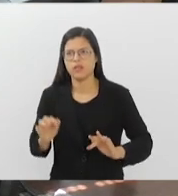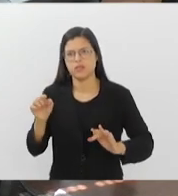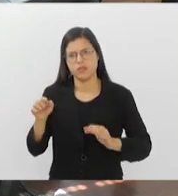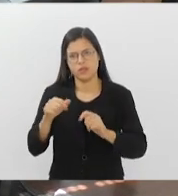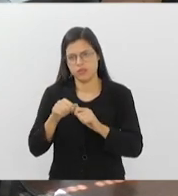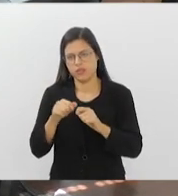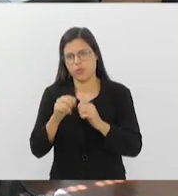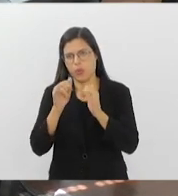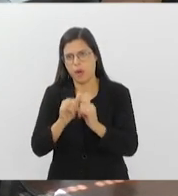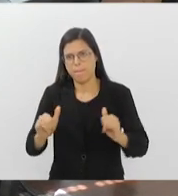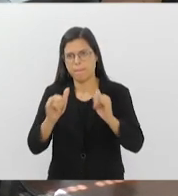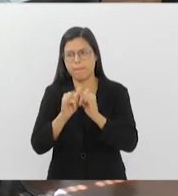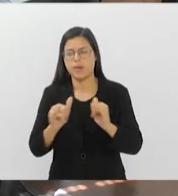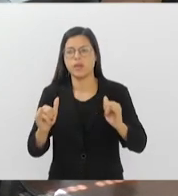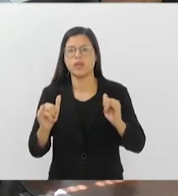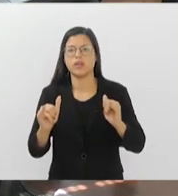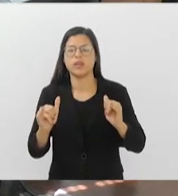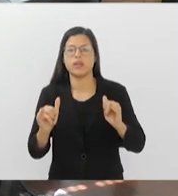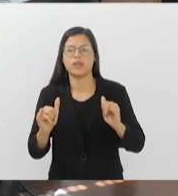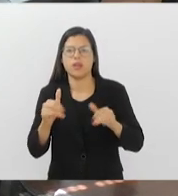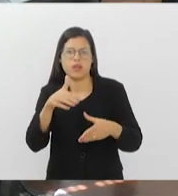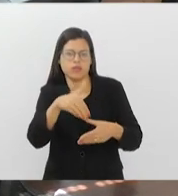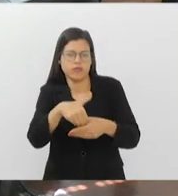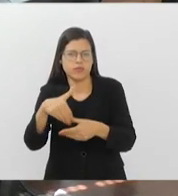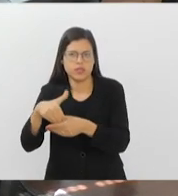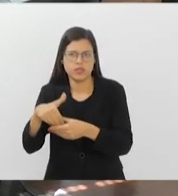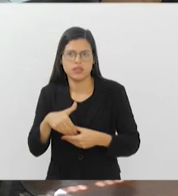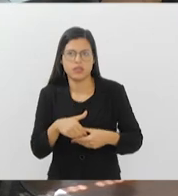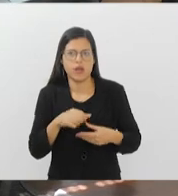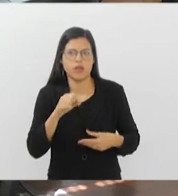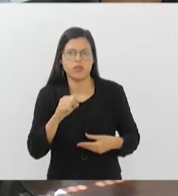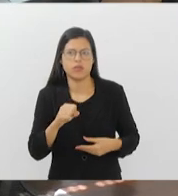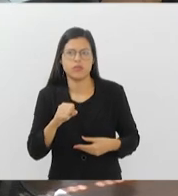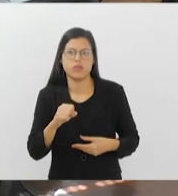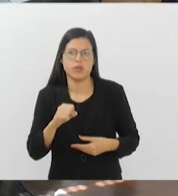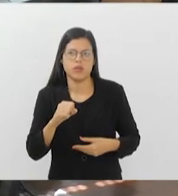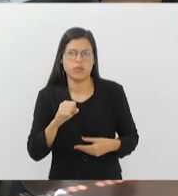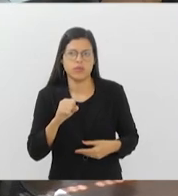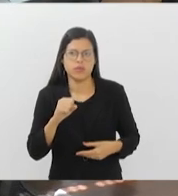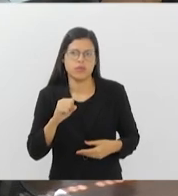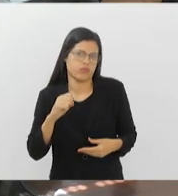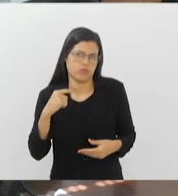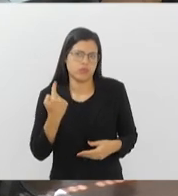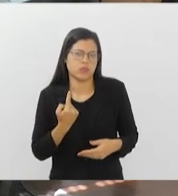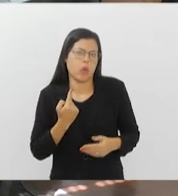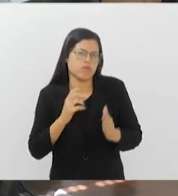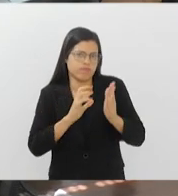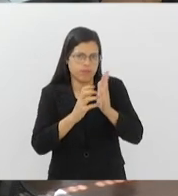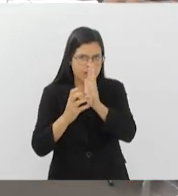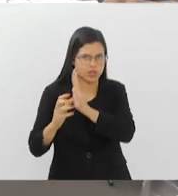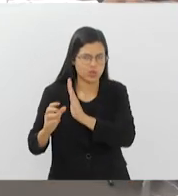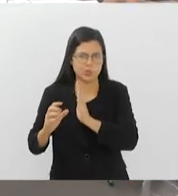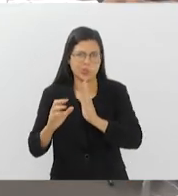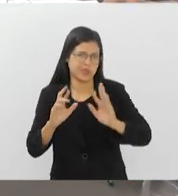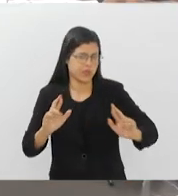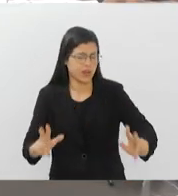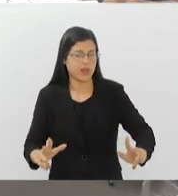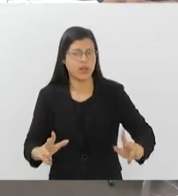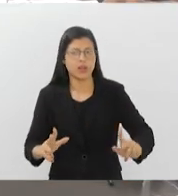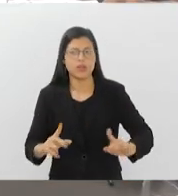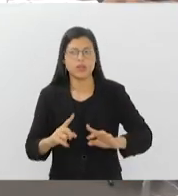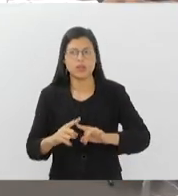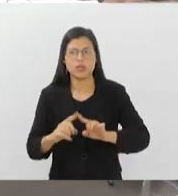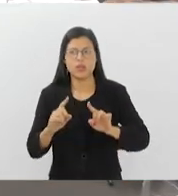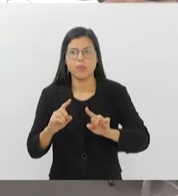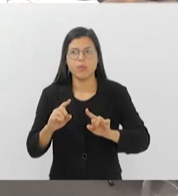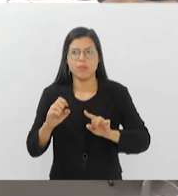campanha, vocês tiverem os êxitos que desejam, independente das nossas colorações partidárias, e na sua ausência,